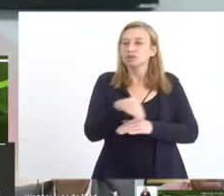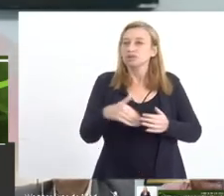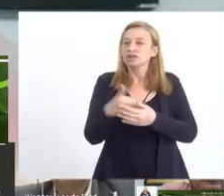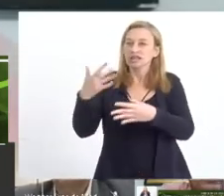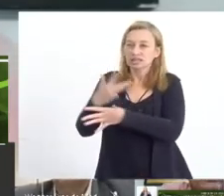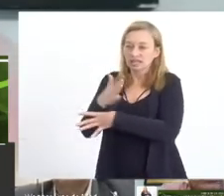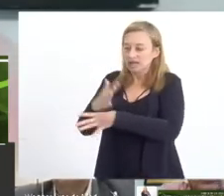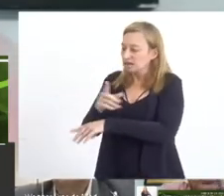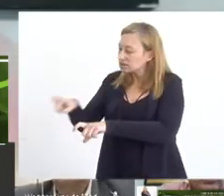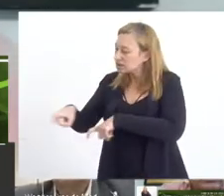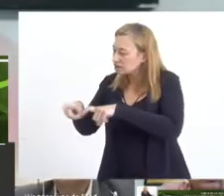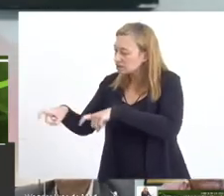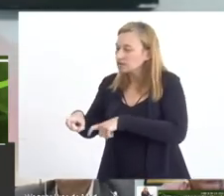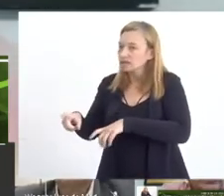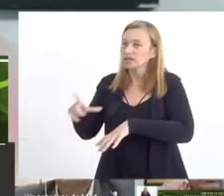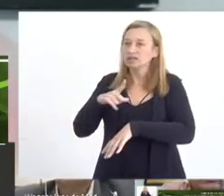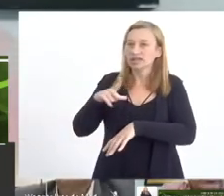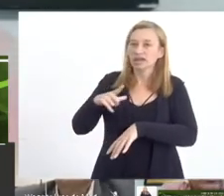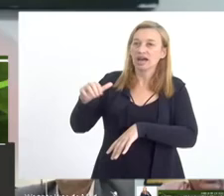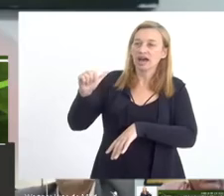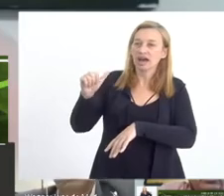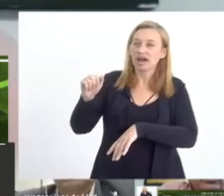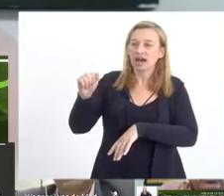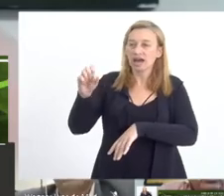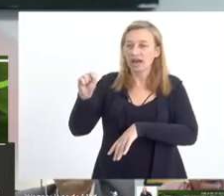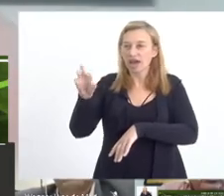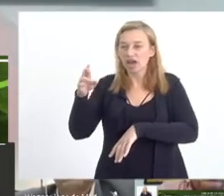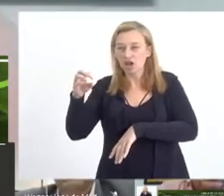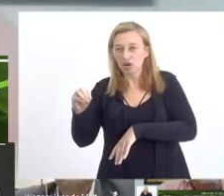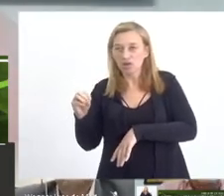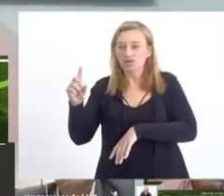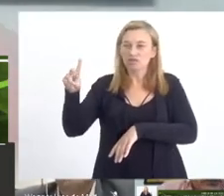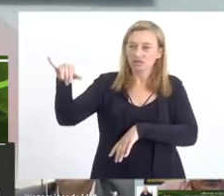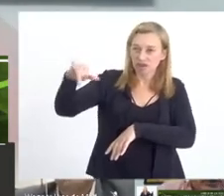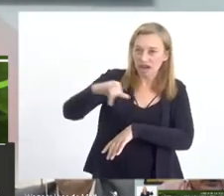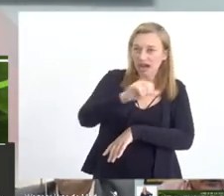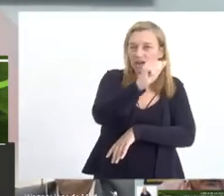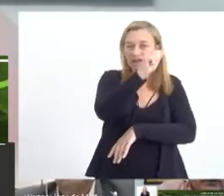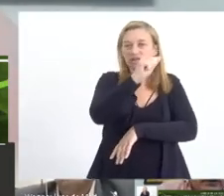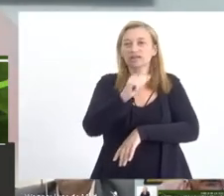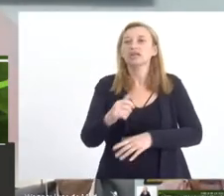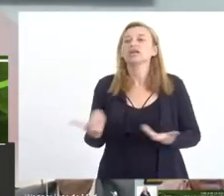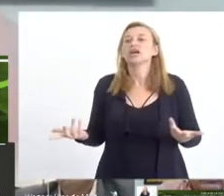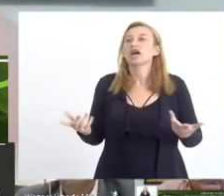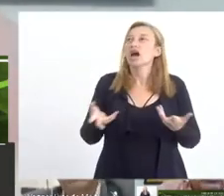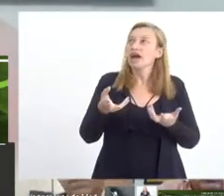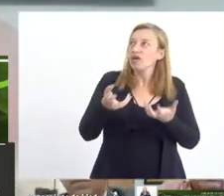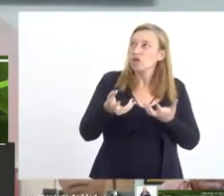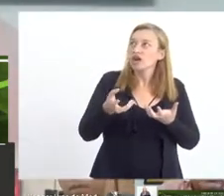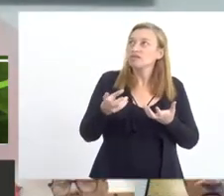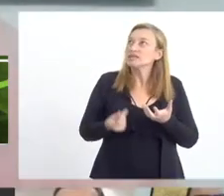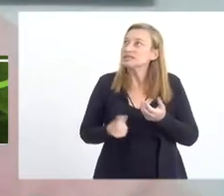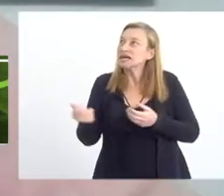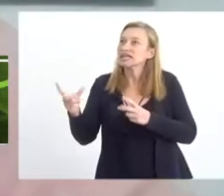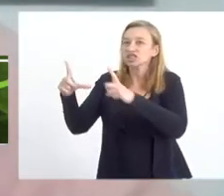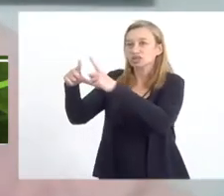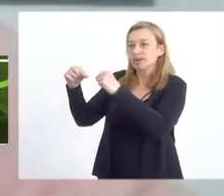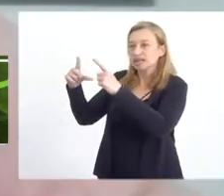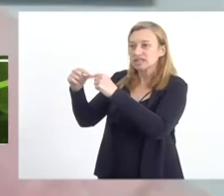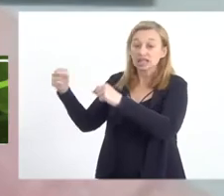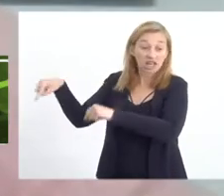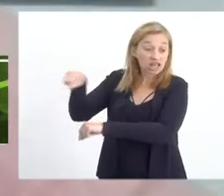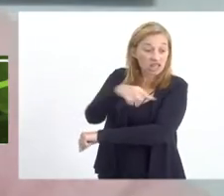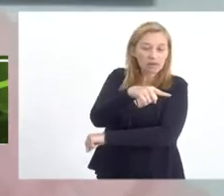aí a operação aeroviária, né? Então, as pessoas um exemplo, né? Ah, eu quero sair de Brasília, quero ir para